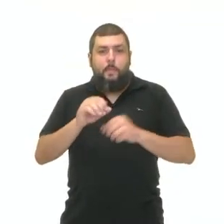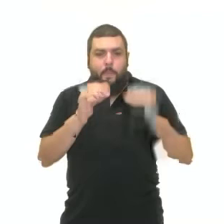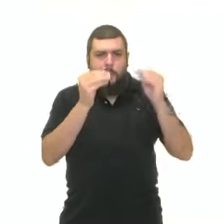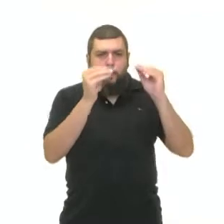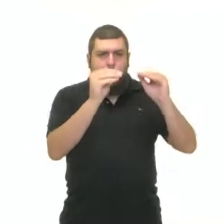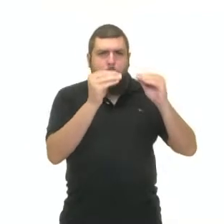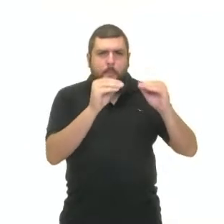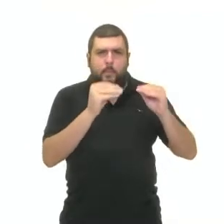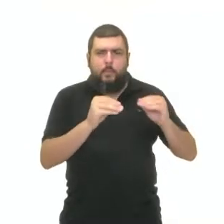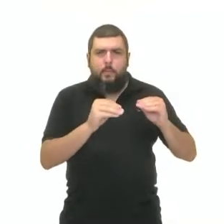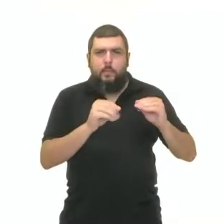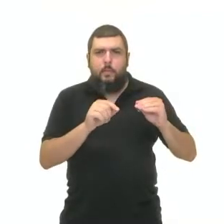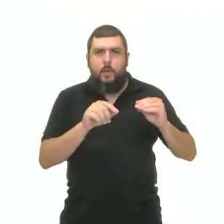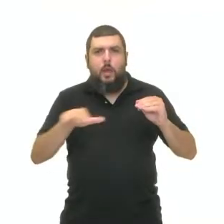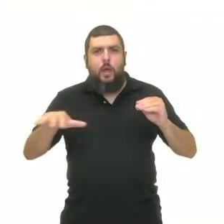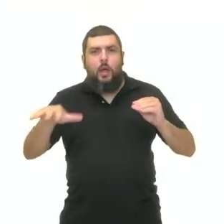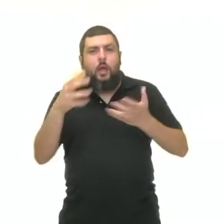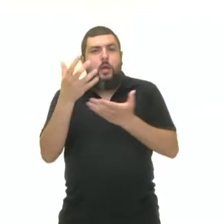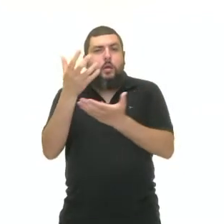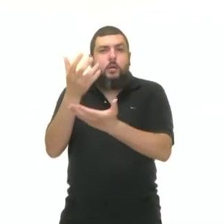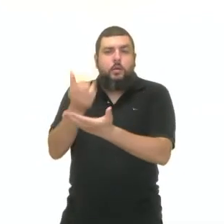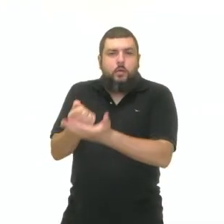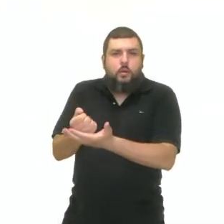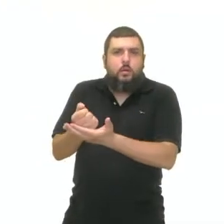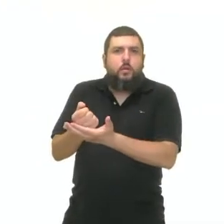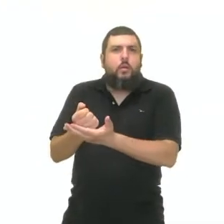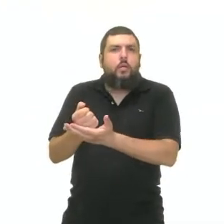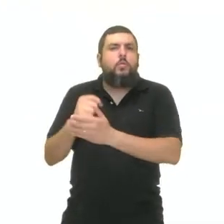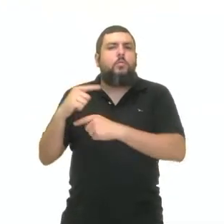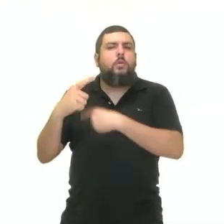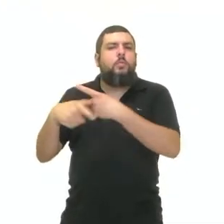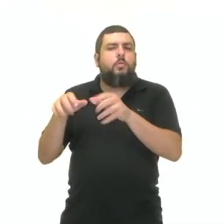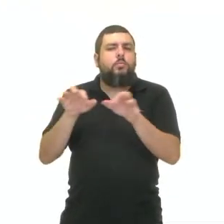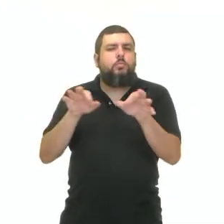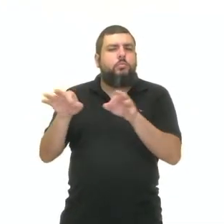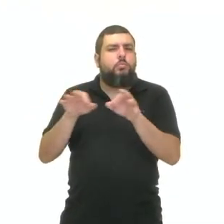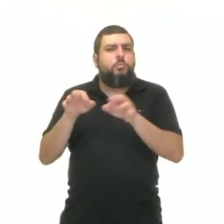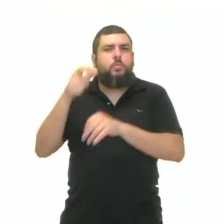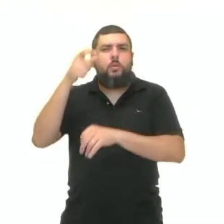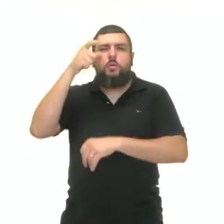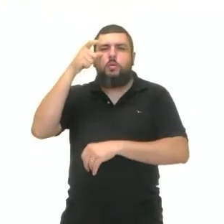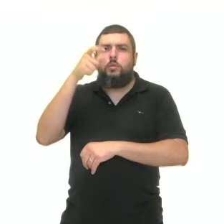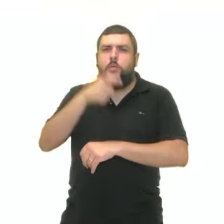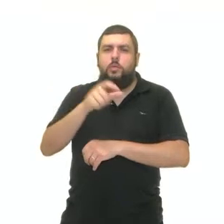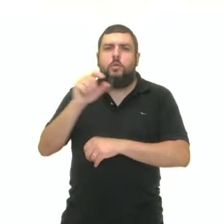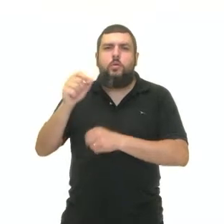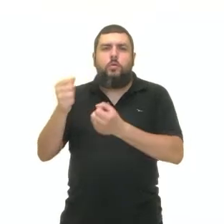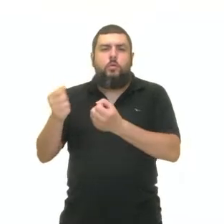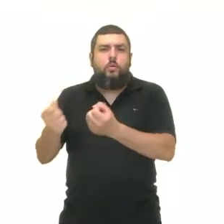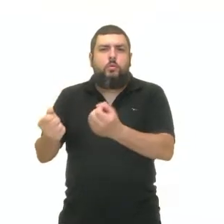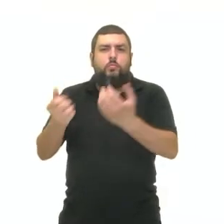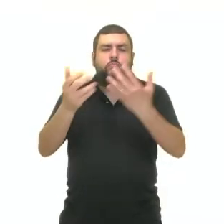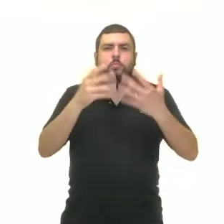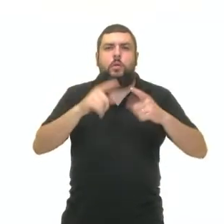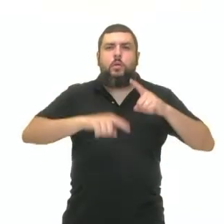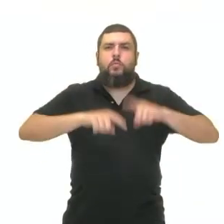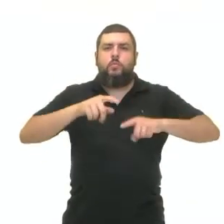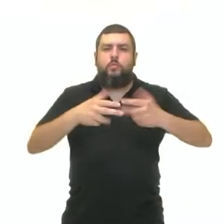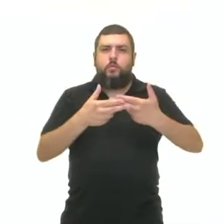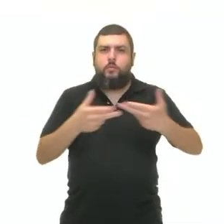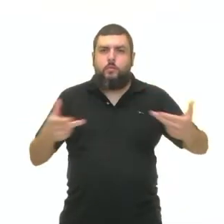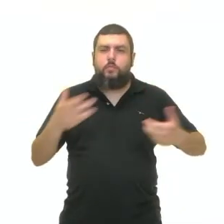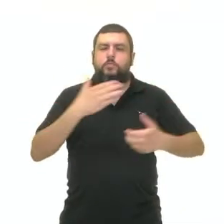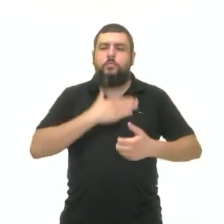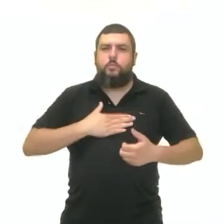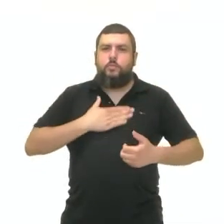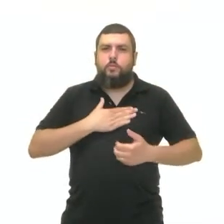para traçar um perfil de interesse dele e assim fornecer assuntos e produtos que tendem a agradar o usuário. Dessa forma,